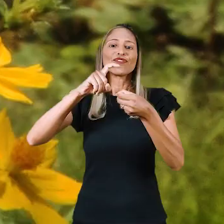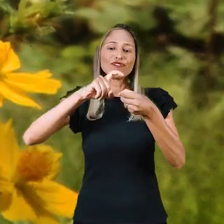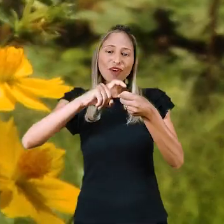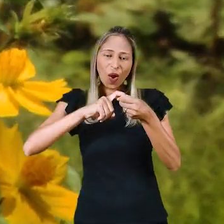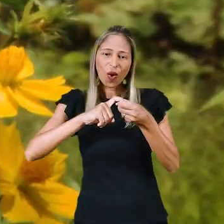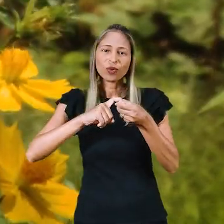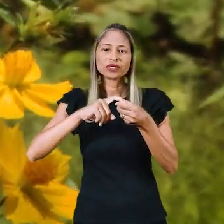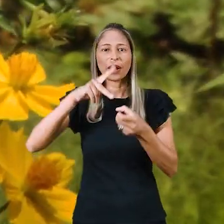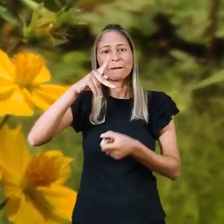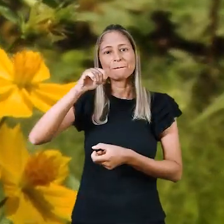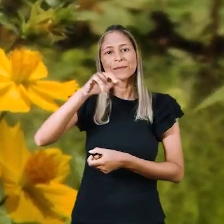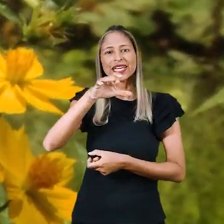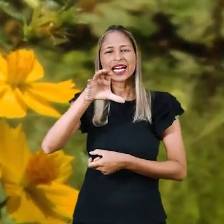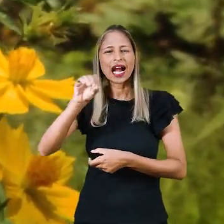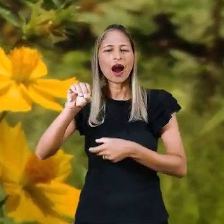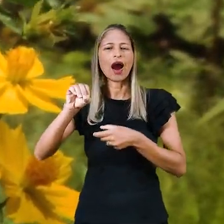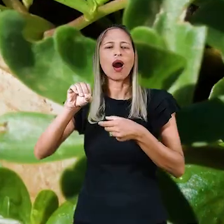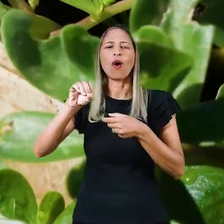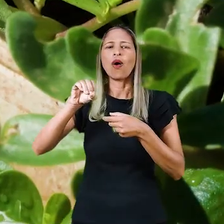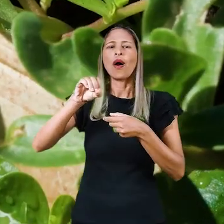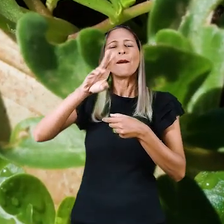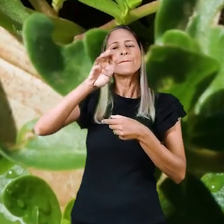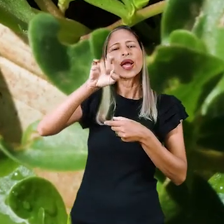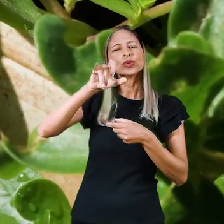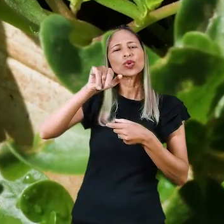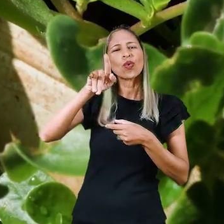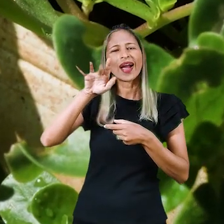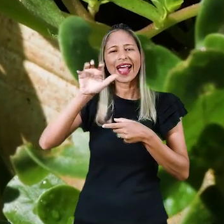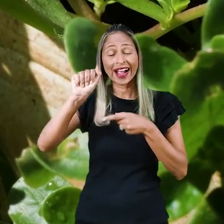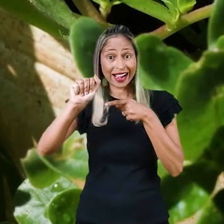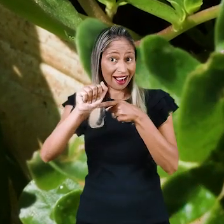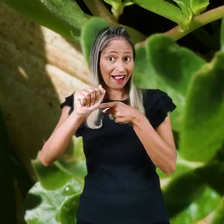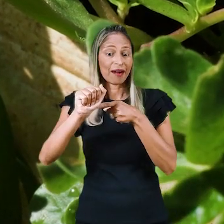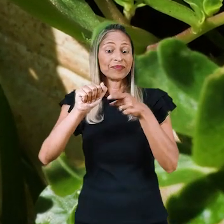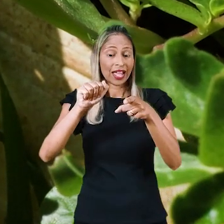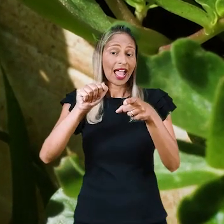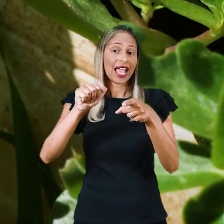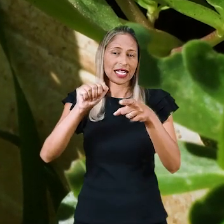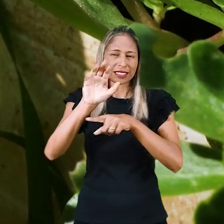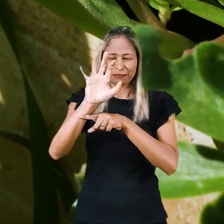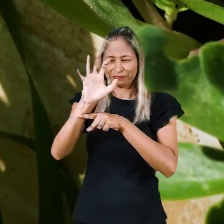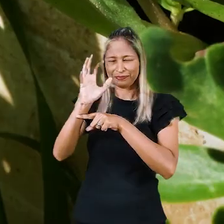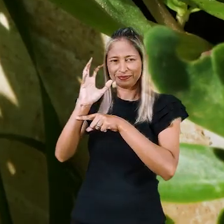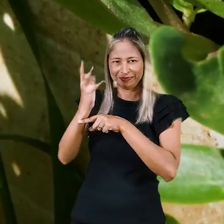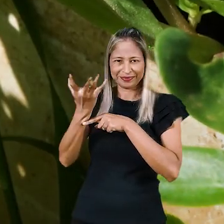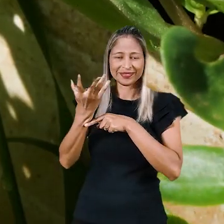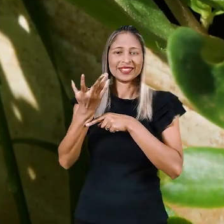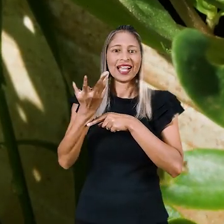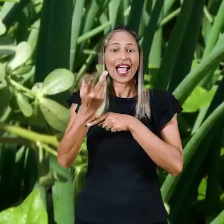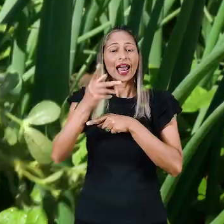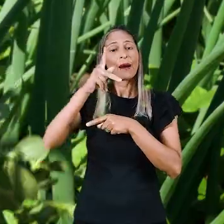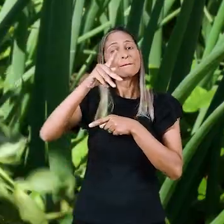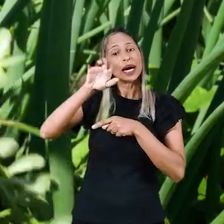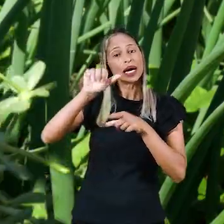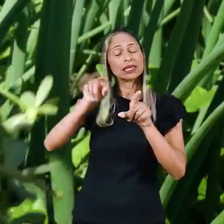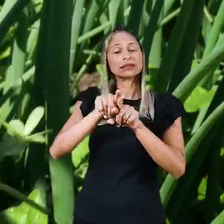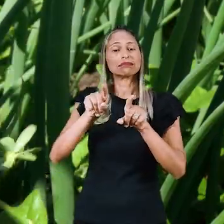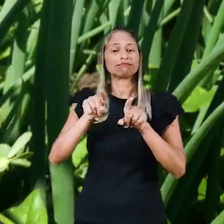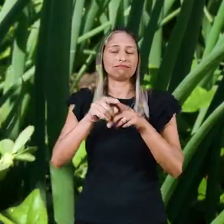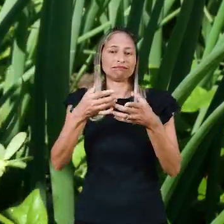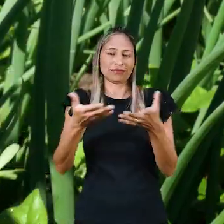volta através de um picão, através de uma beldroega. Esse aqui é a beldroega, é uma